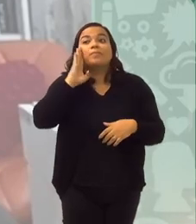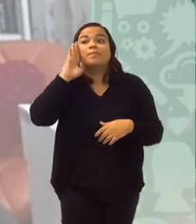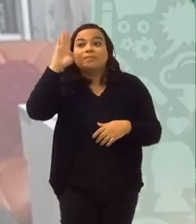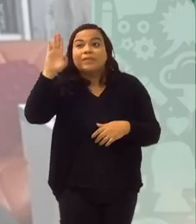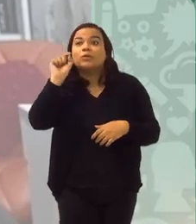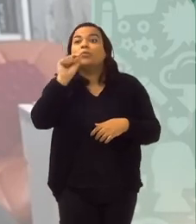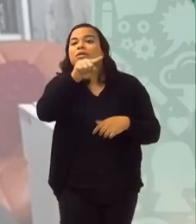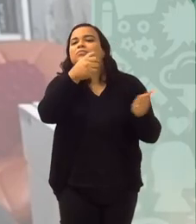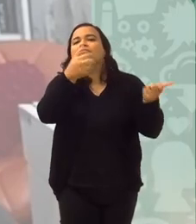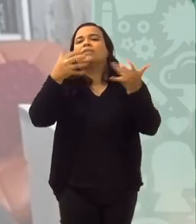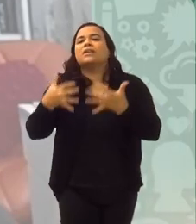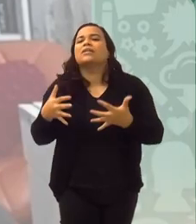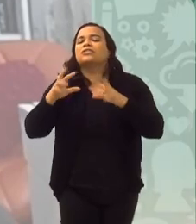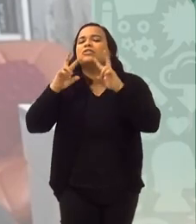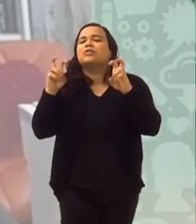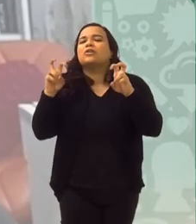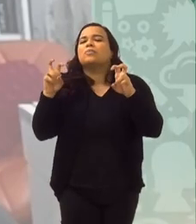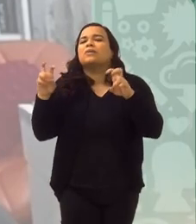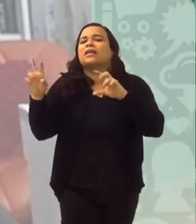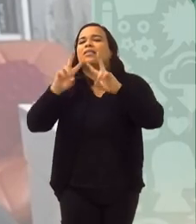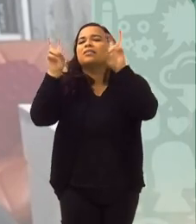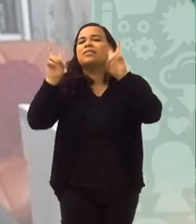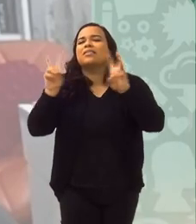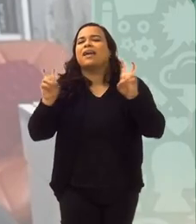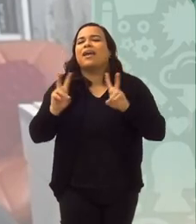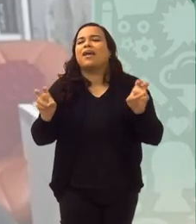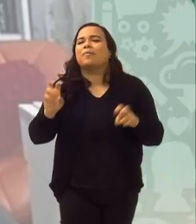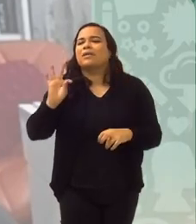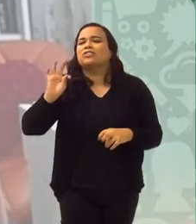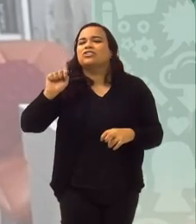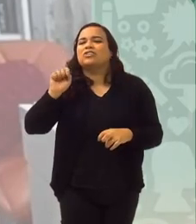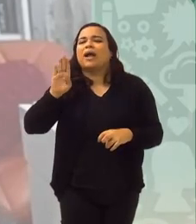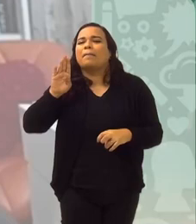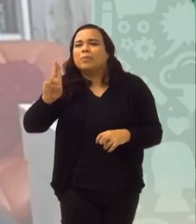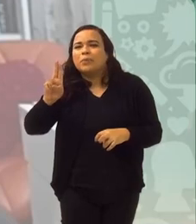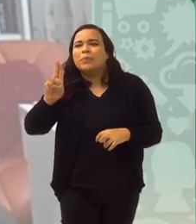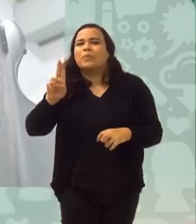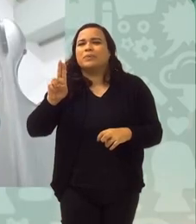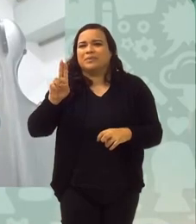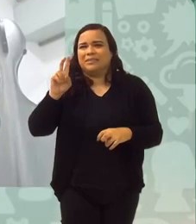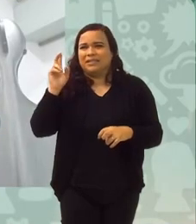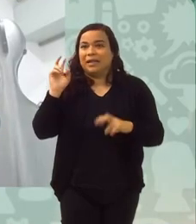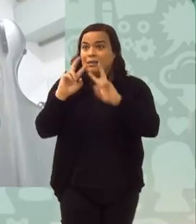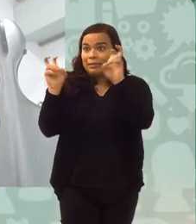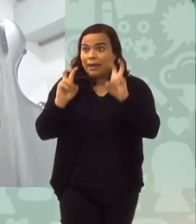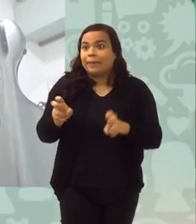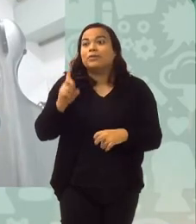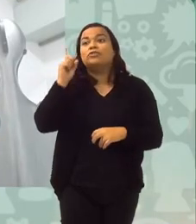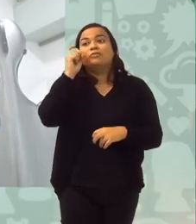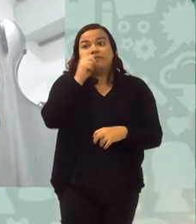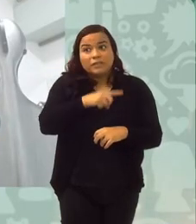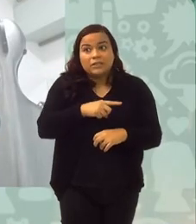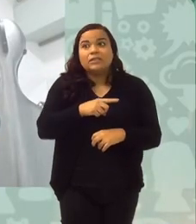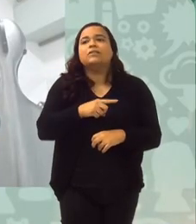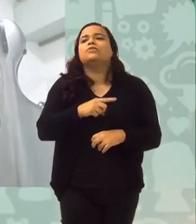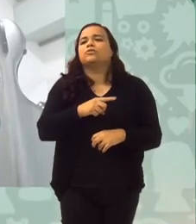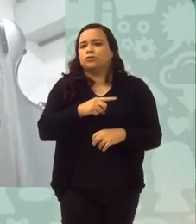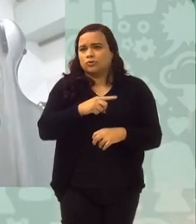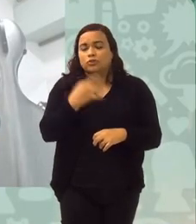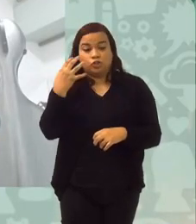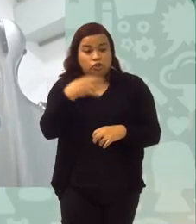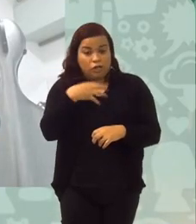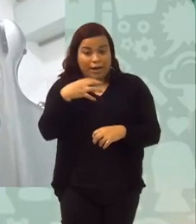que você conta, principalmente no que você falou, em trabalhar temas tabus. E não existe uma forma mais